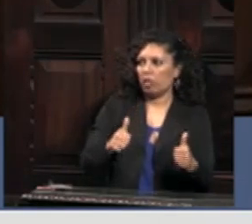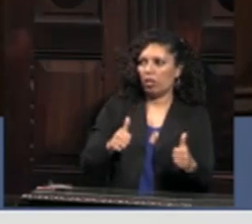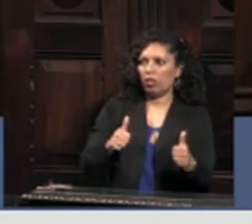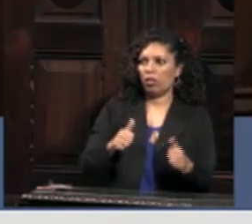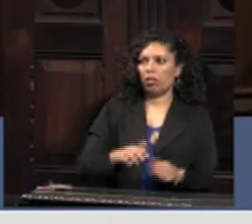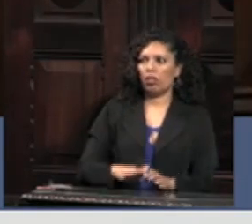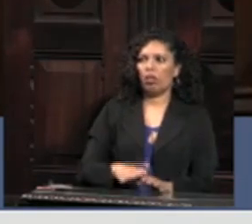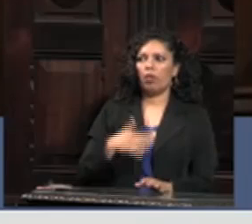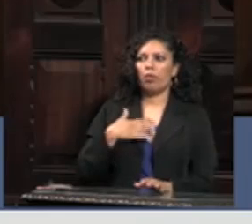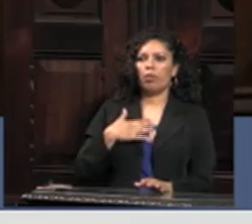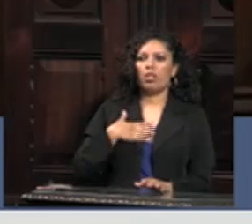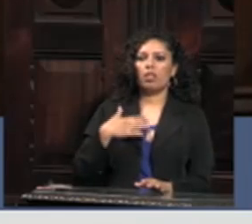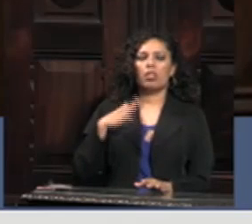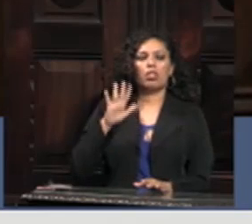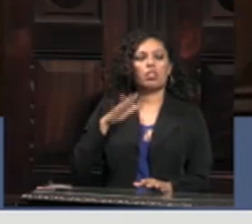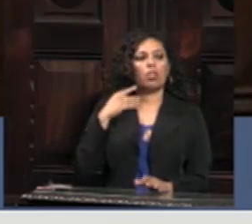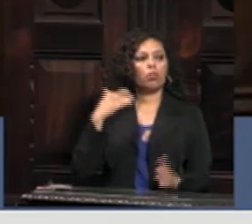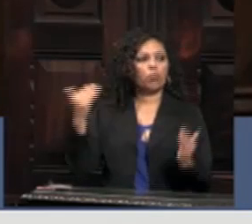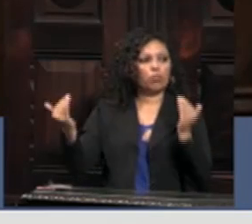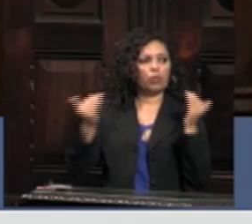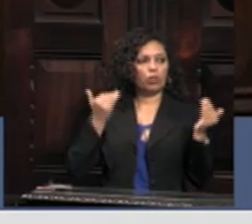eu questiono é